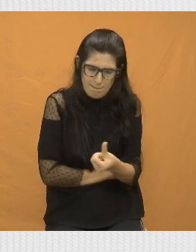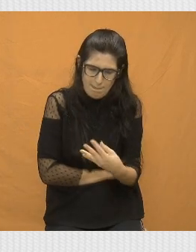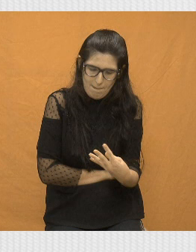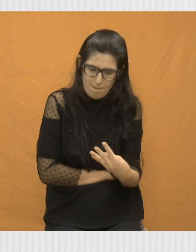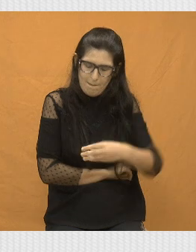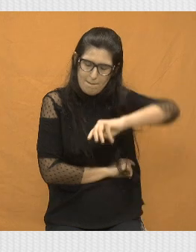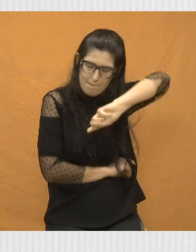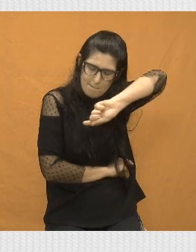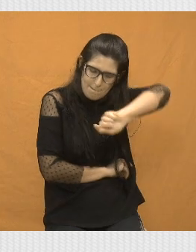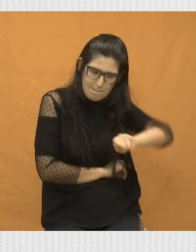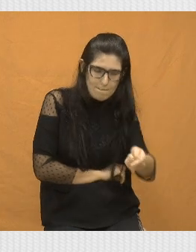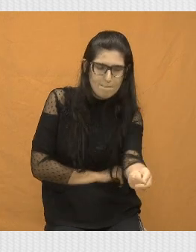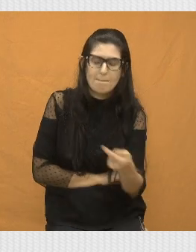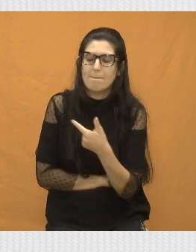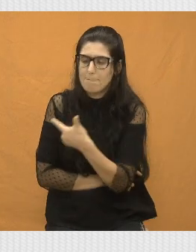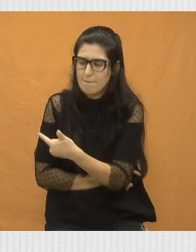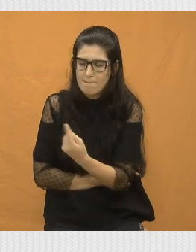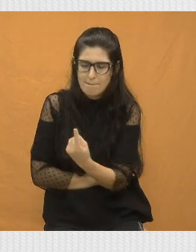267.664.000,